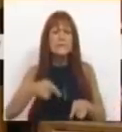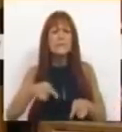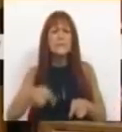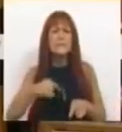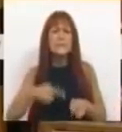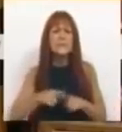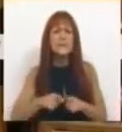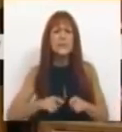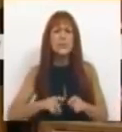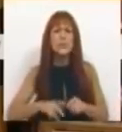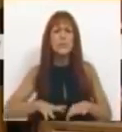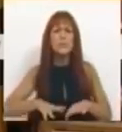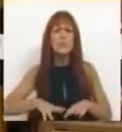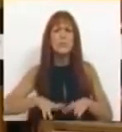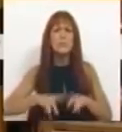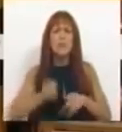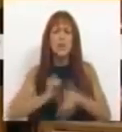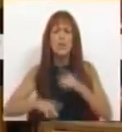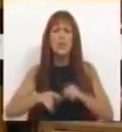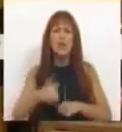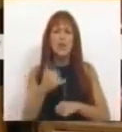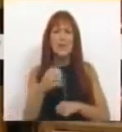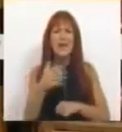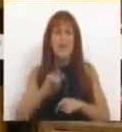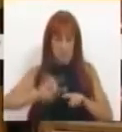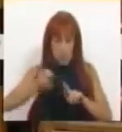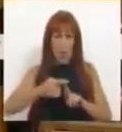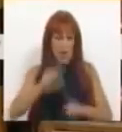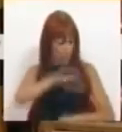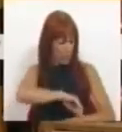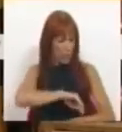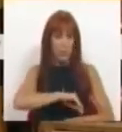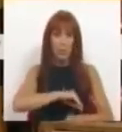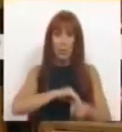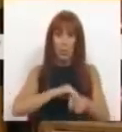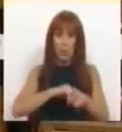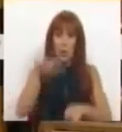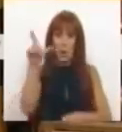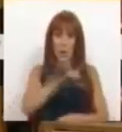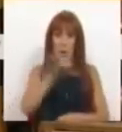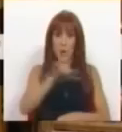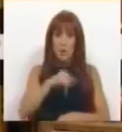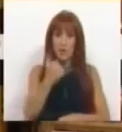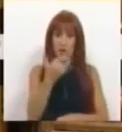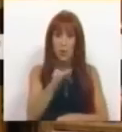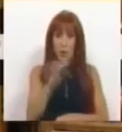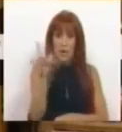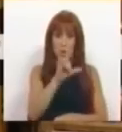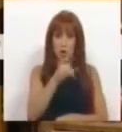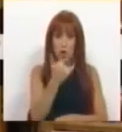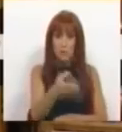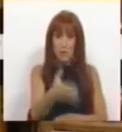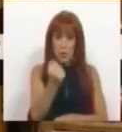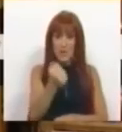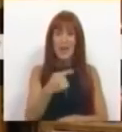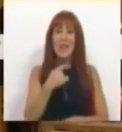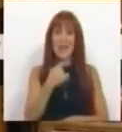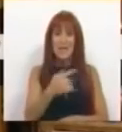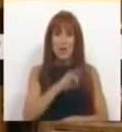iam ver devolvido no ano de 2015. É que em julho, em 24 de julho de 2015,